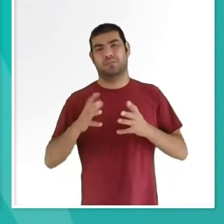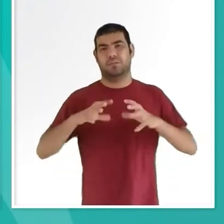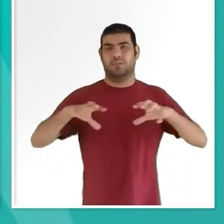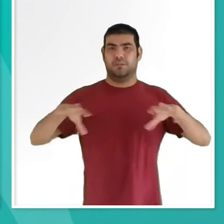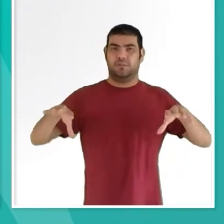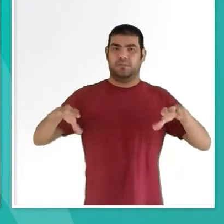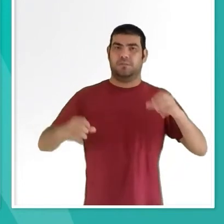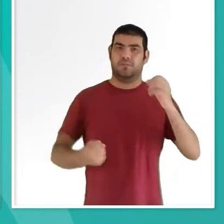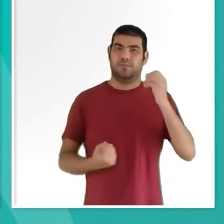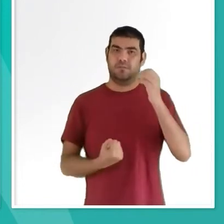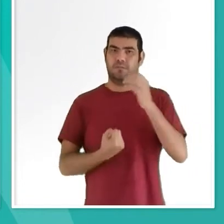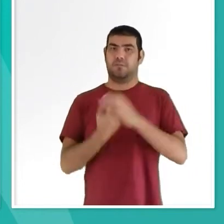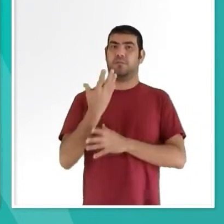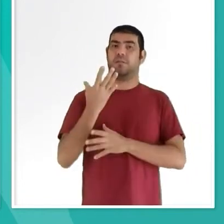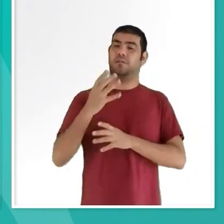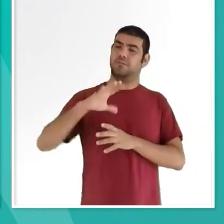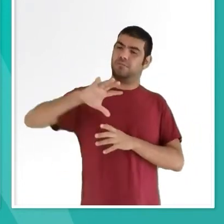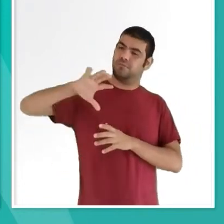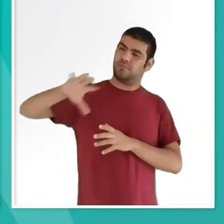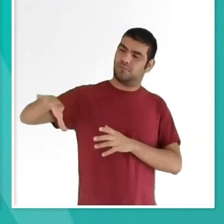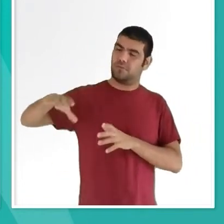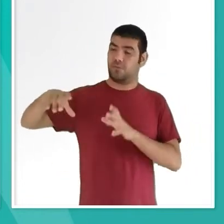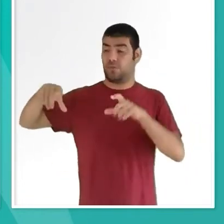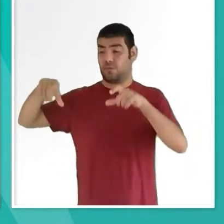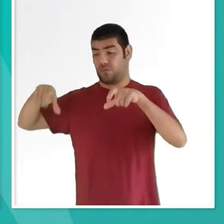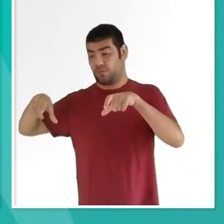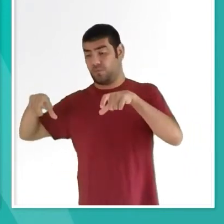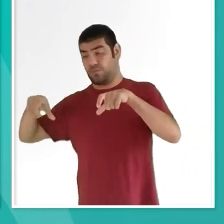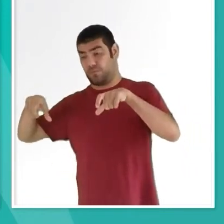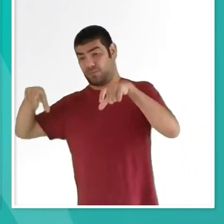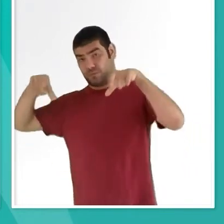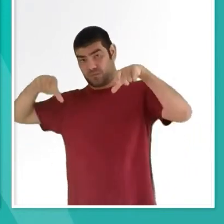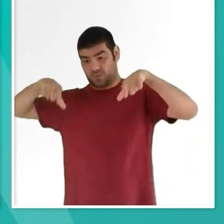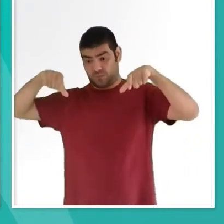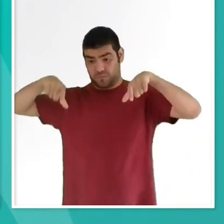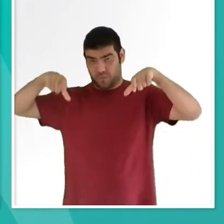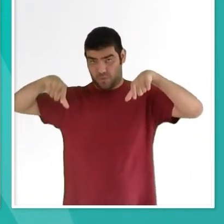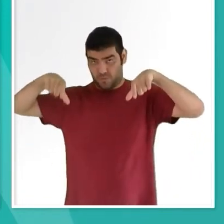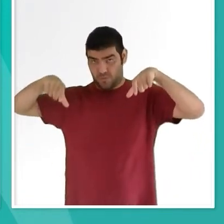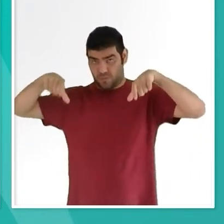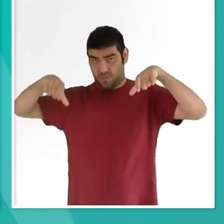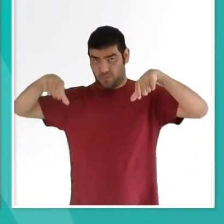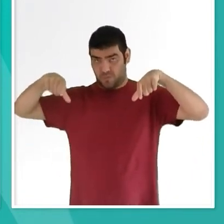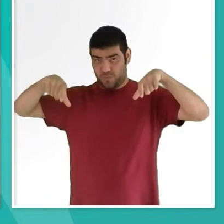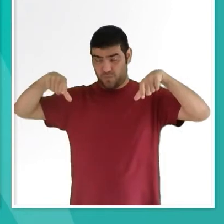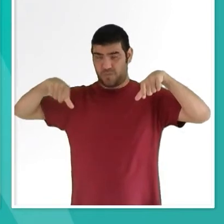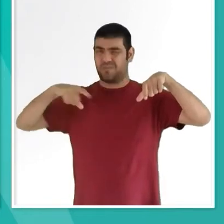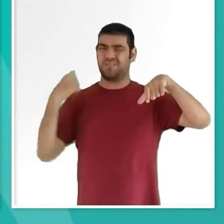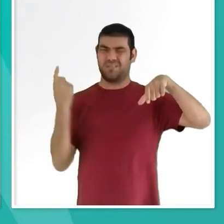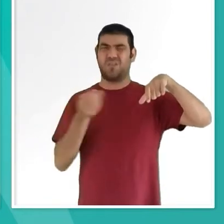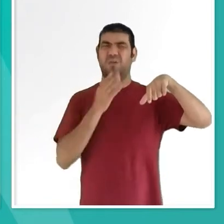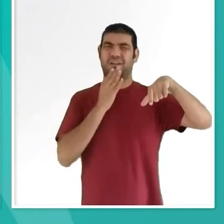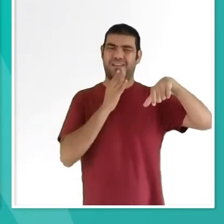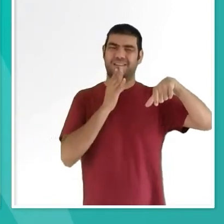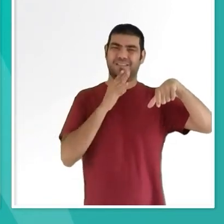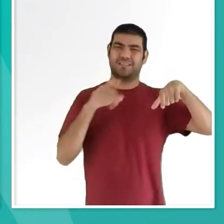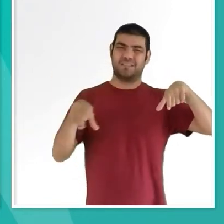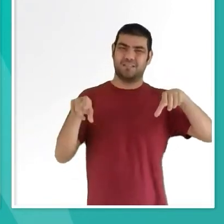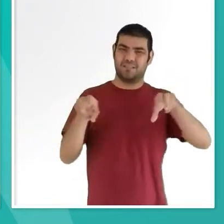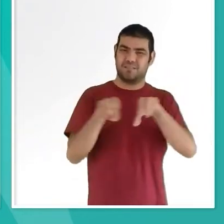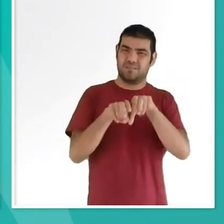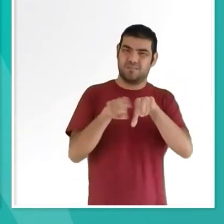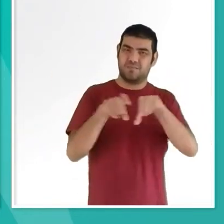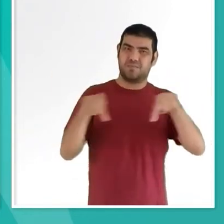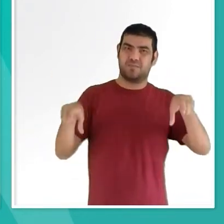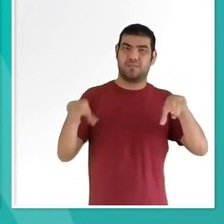de um lado, o futebol society, que é o futebol que a gente conhece hoje, organizado pela FIFA, e